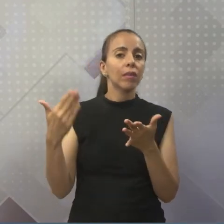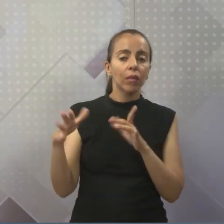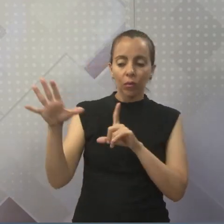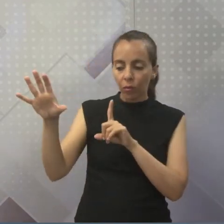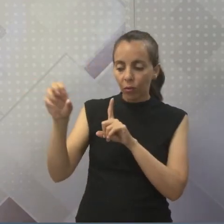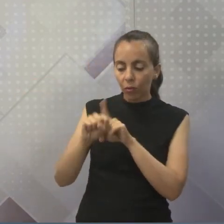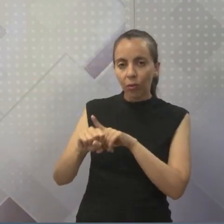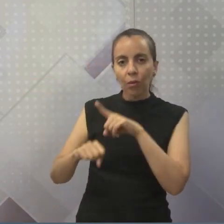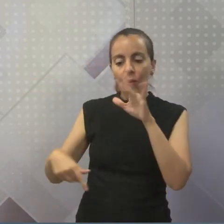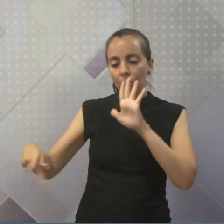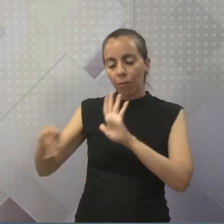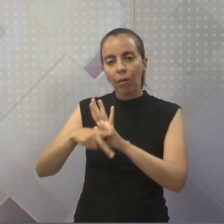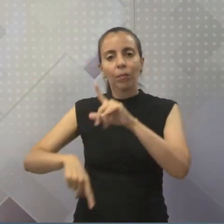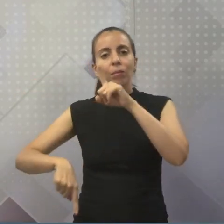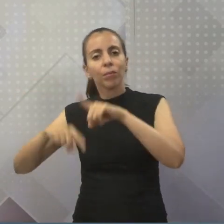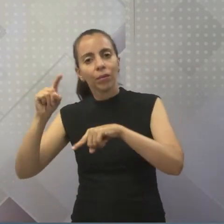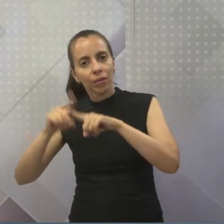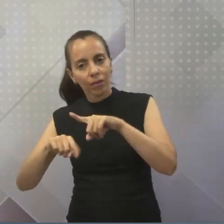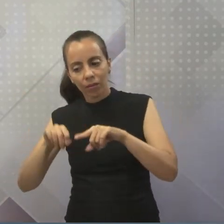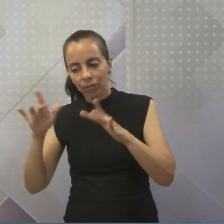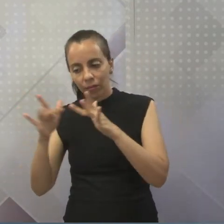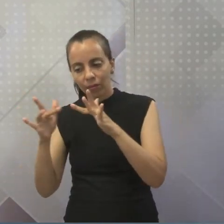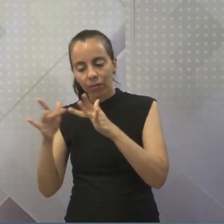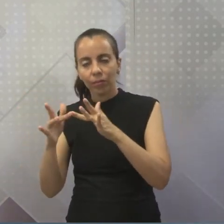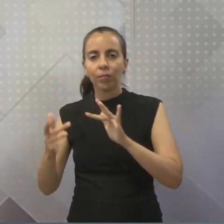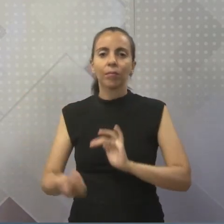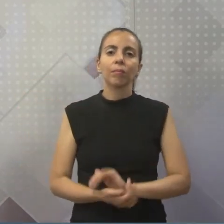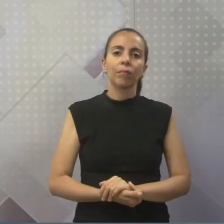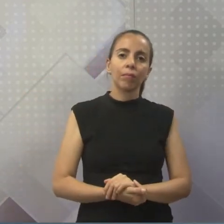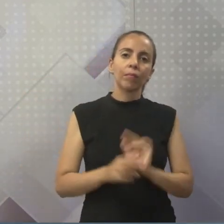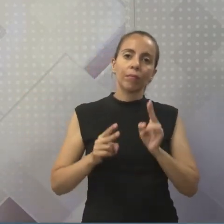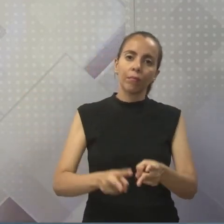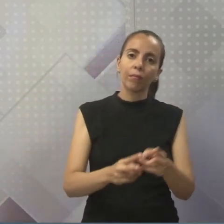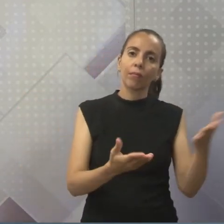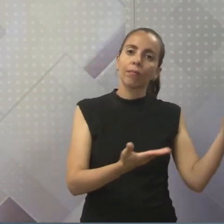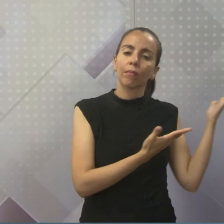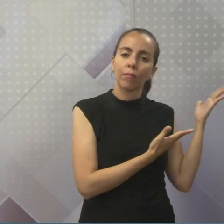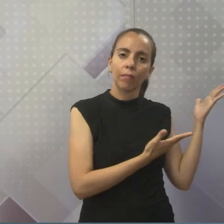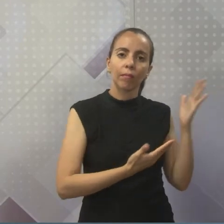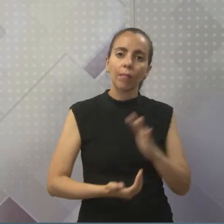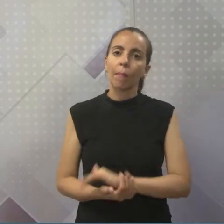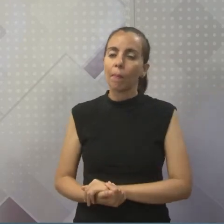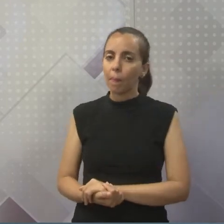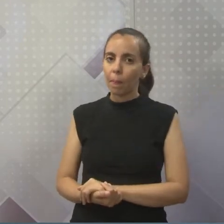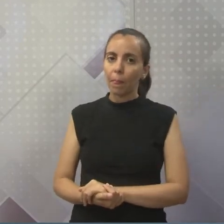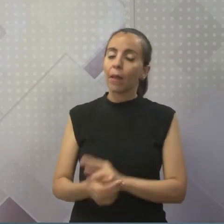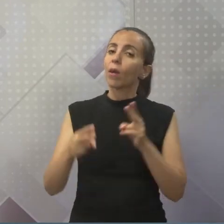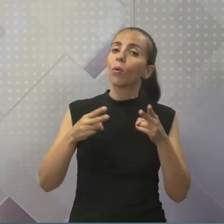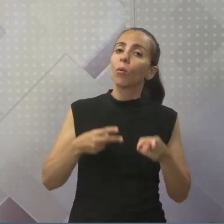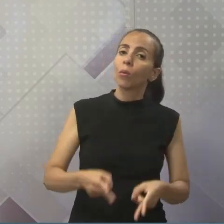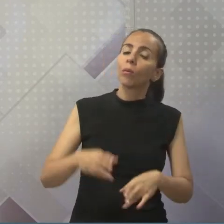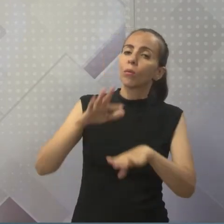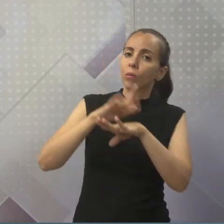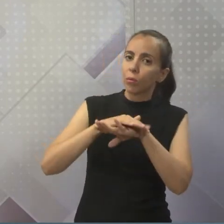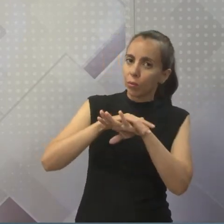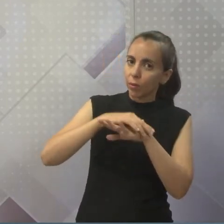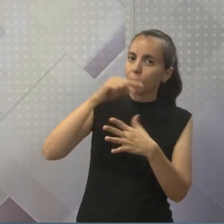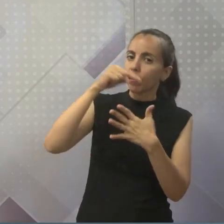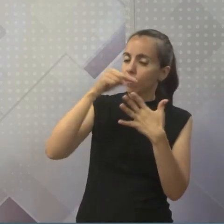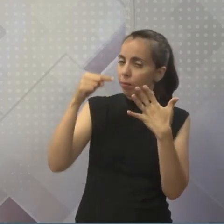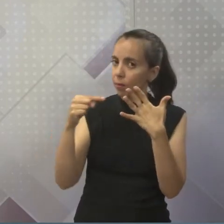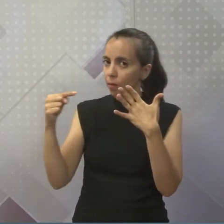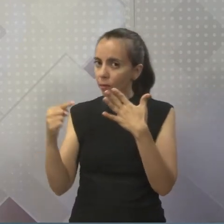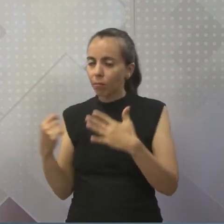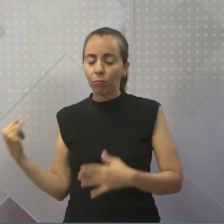contágio indireto. Gente, sigamos aqui, né? Ainda sobre doenças, é importante, a gente tem